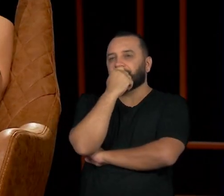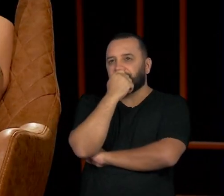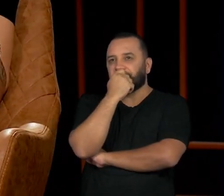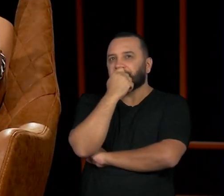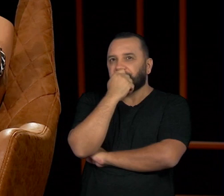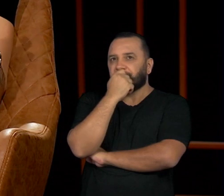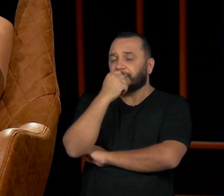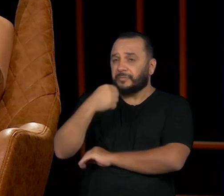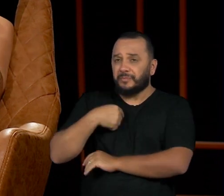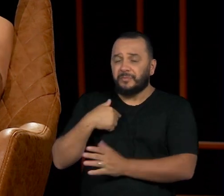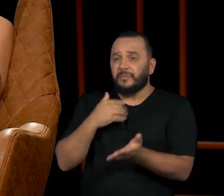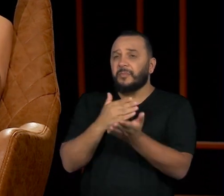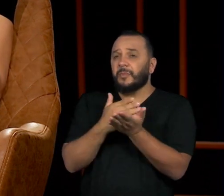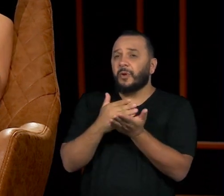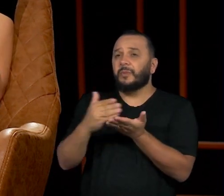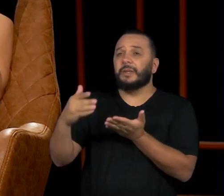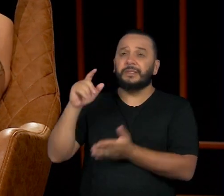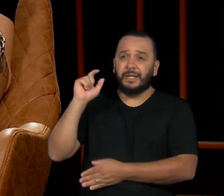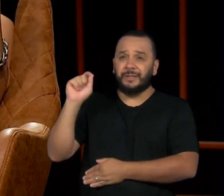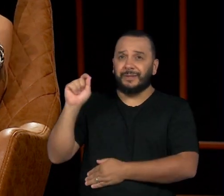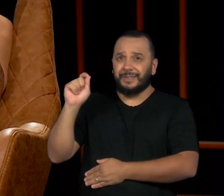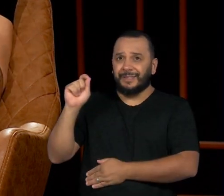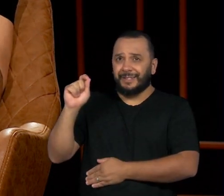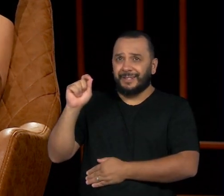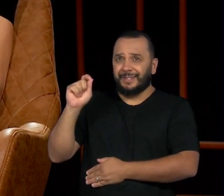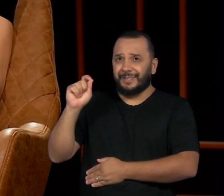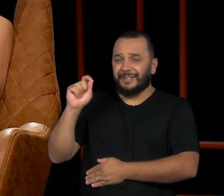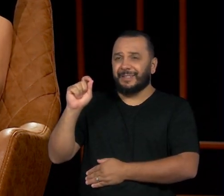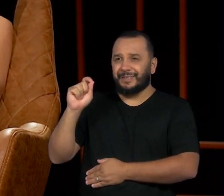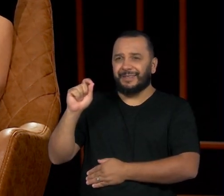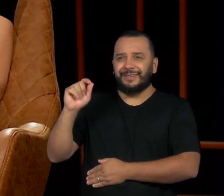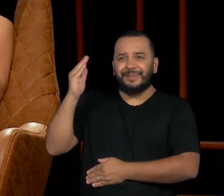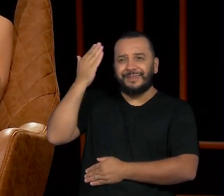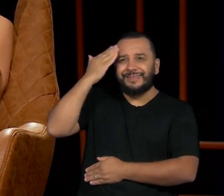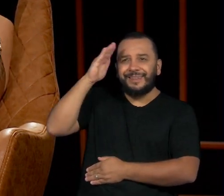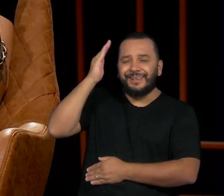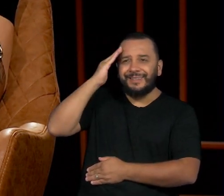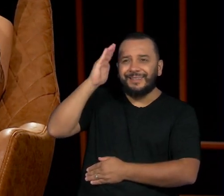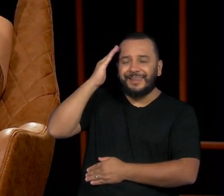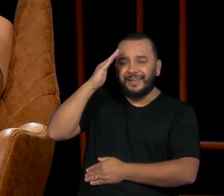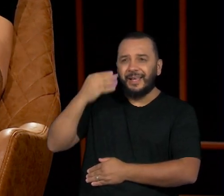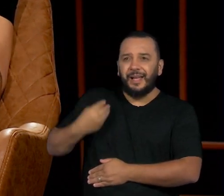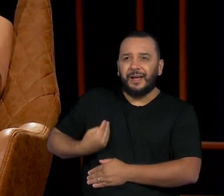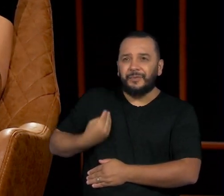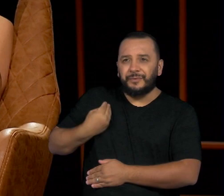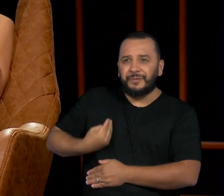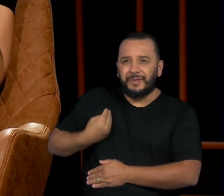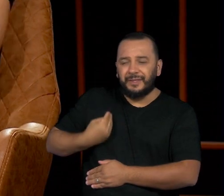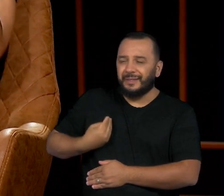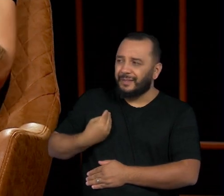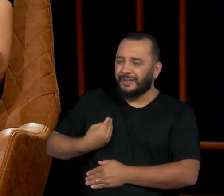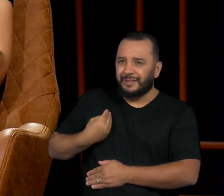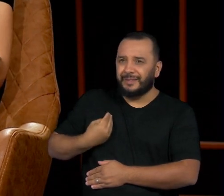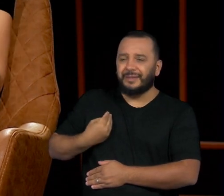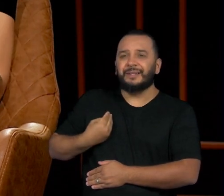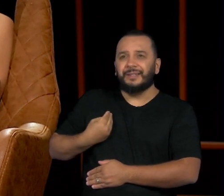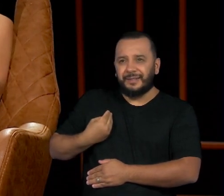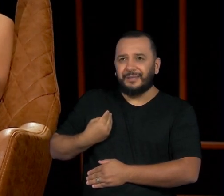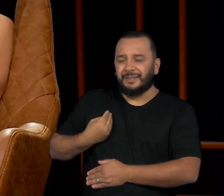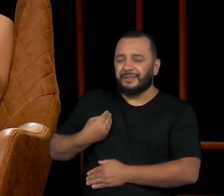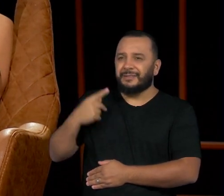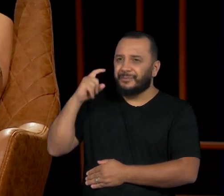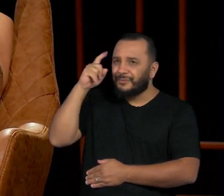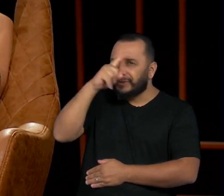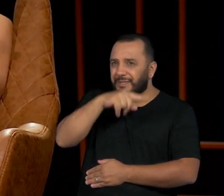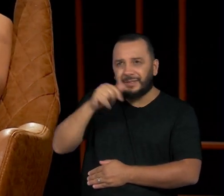um escopo muito ampliado, não só do feminino, da vida, da dureza da vida dessas